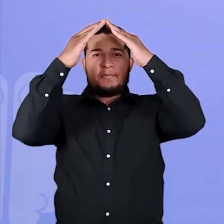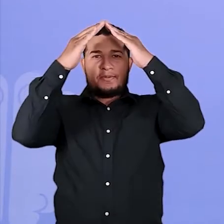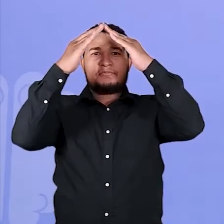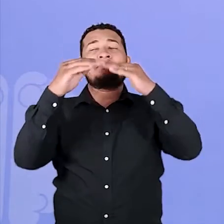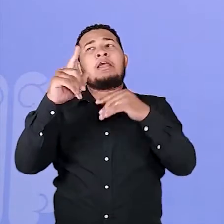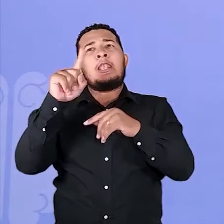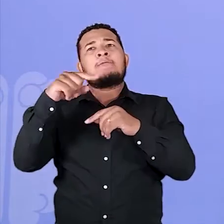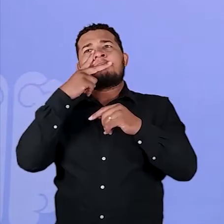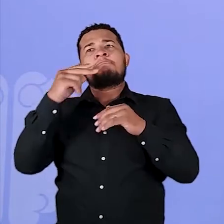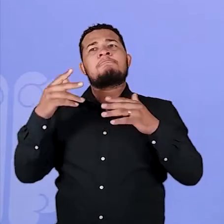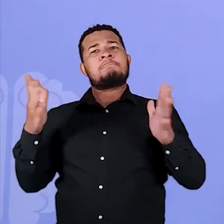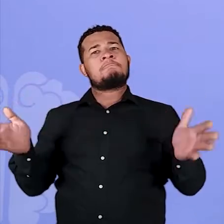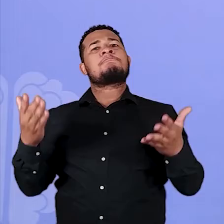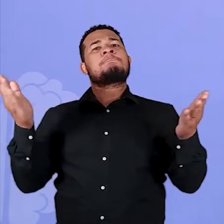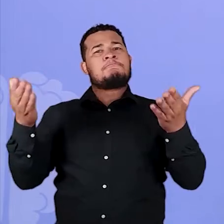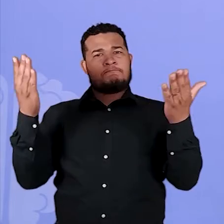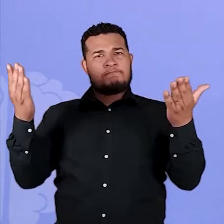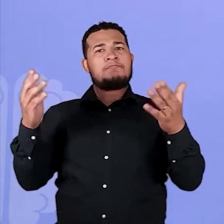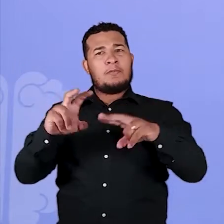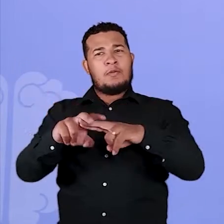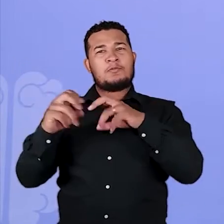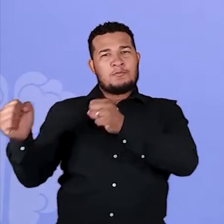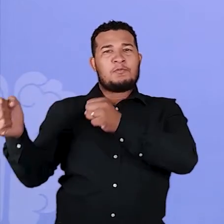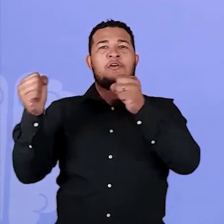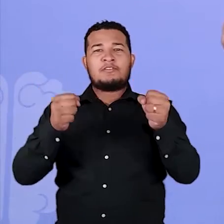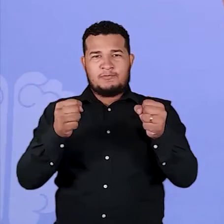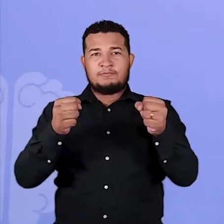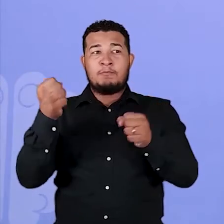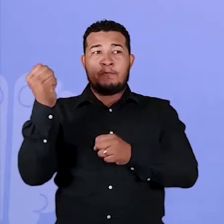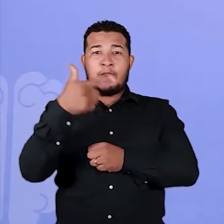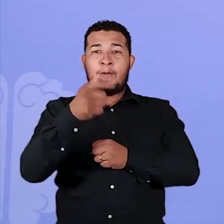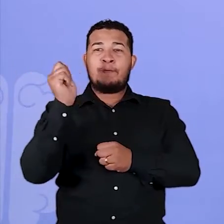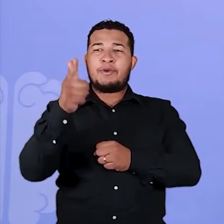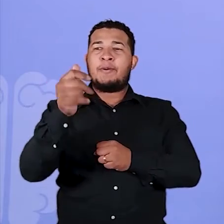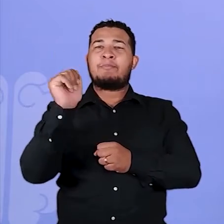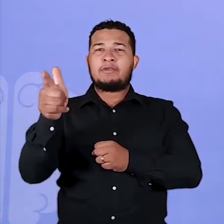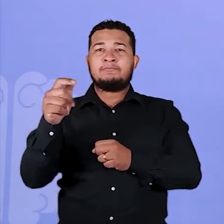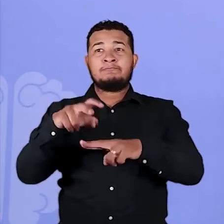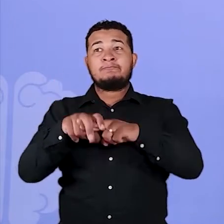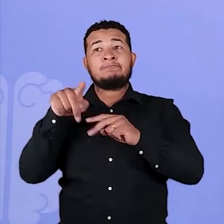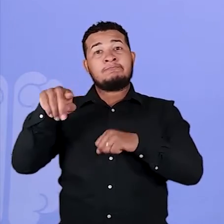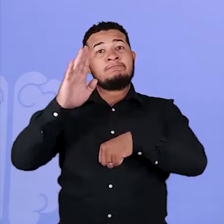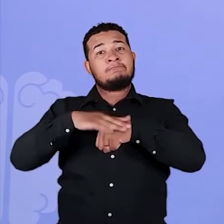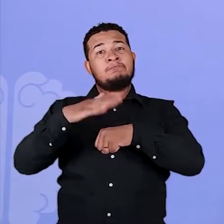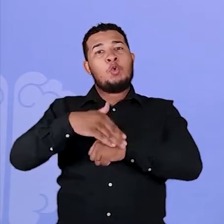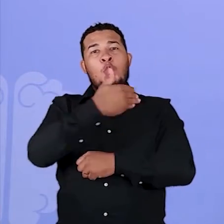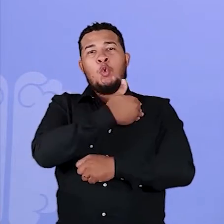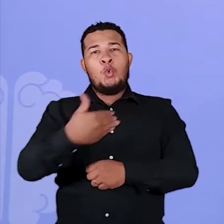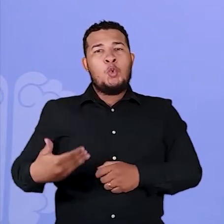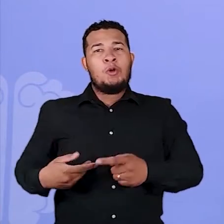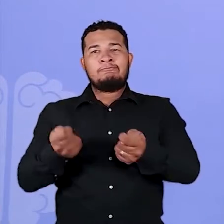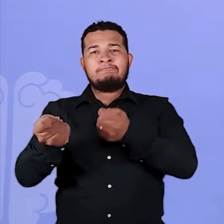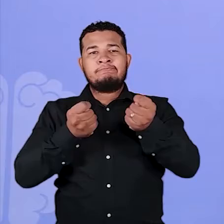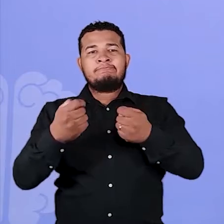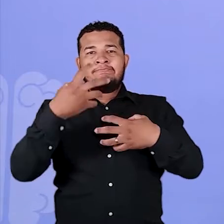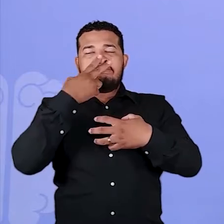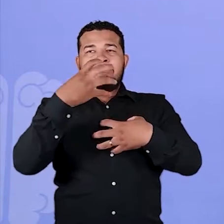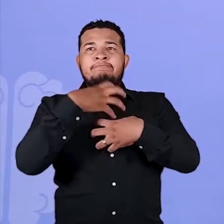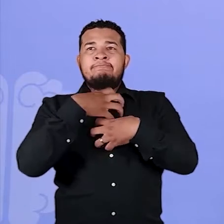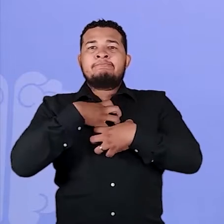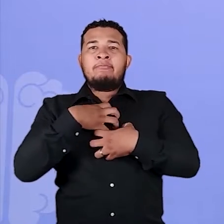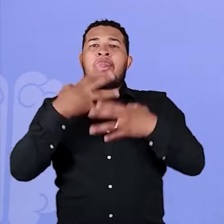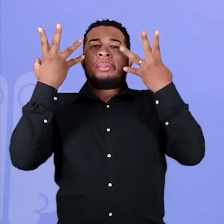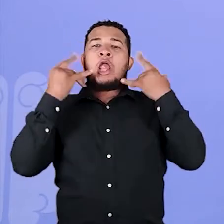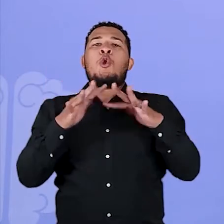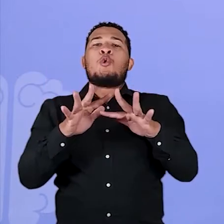tem uma posição privilegiada de poder em relação aos outros, e por isso ele seria um governante natural